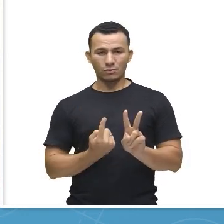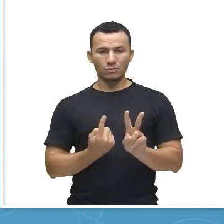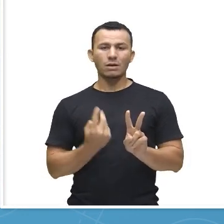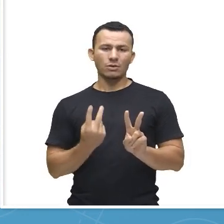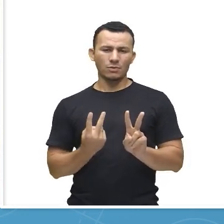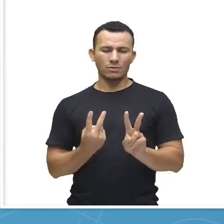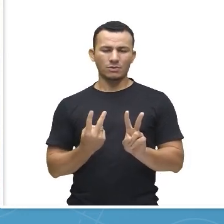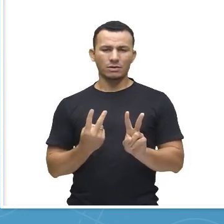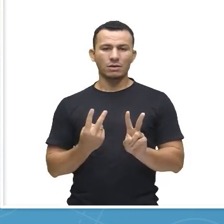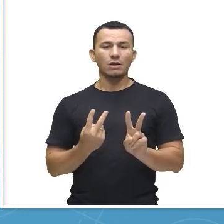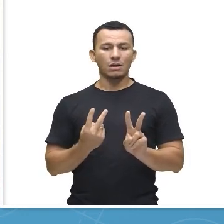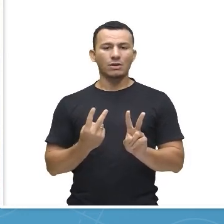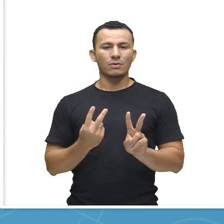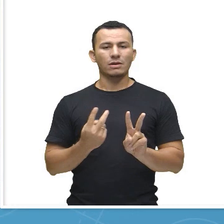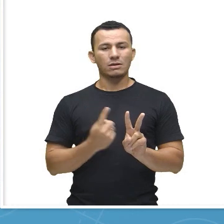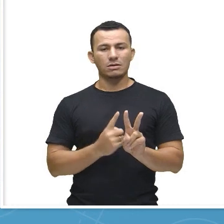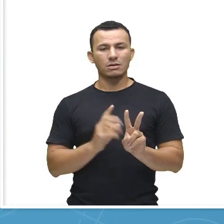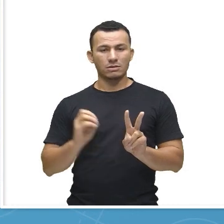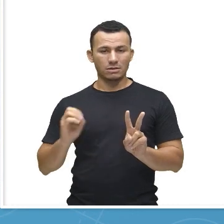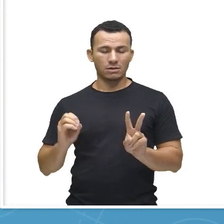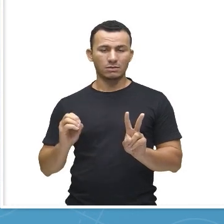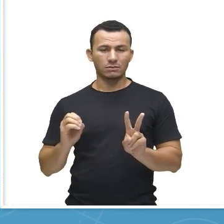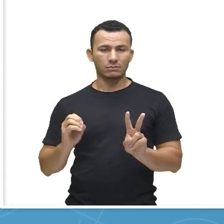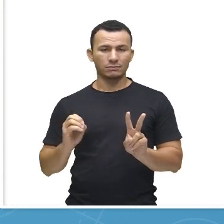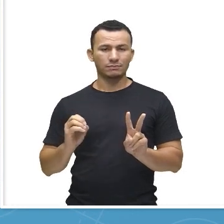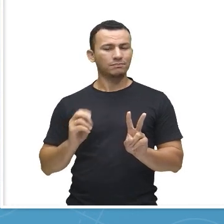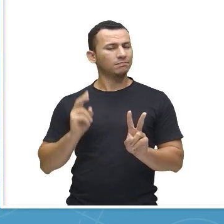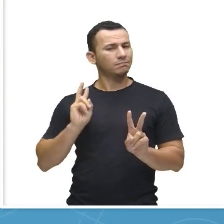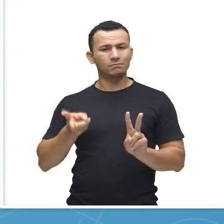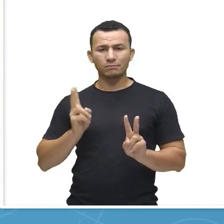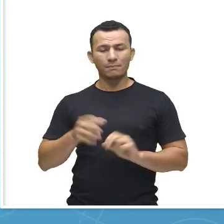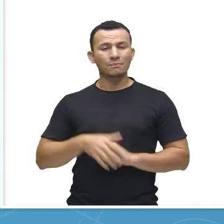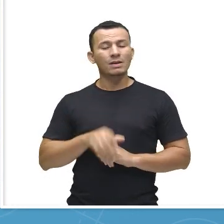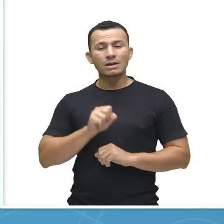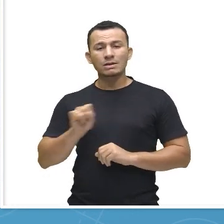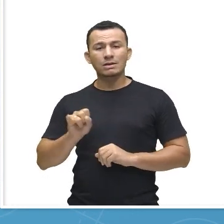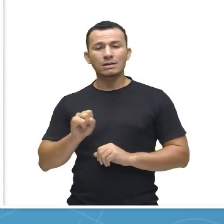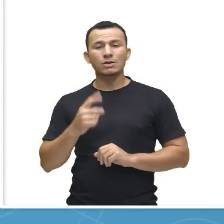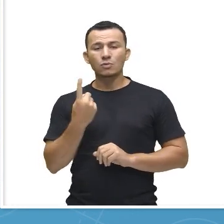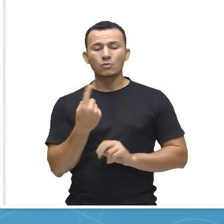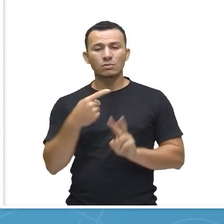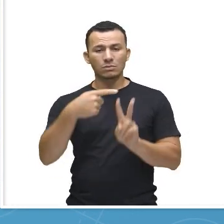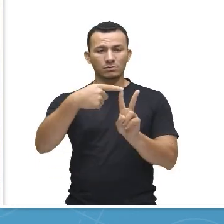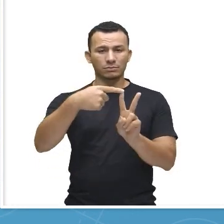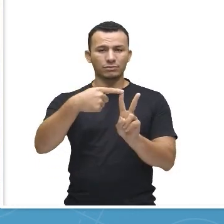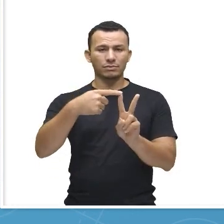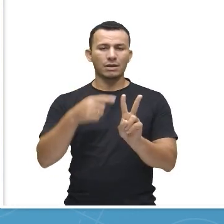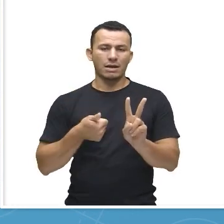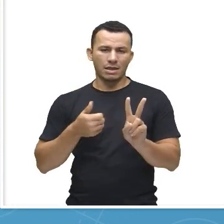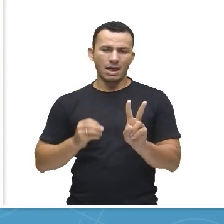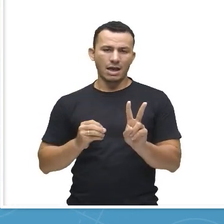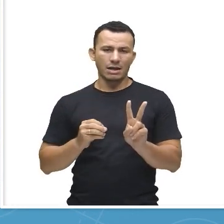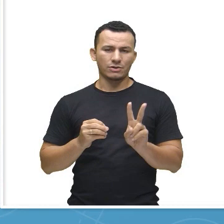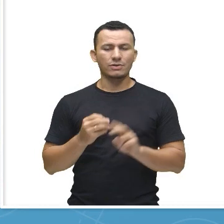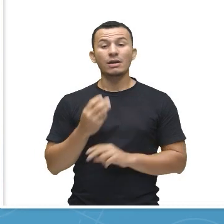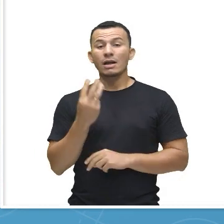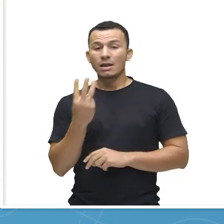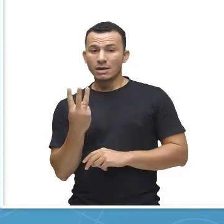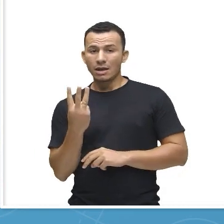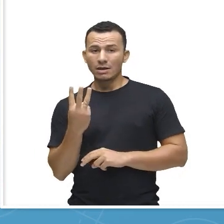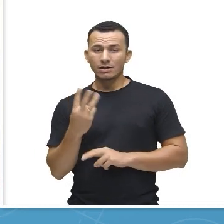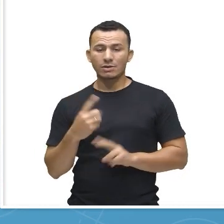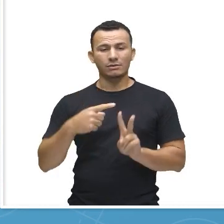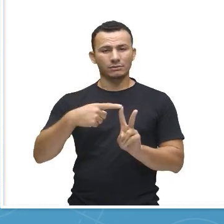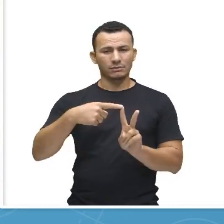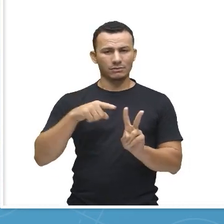aqui vai ficar sobre 100, ok? Sempre assim. Se fosse uma casa decimal, ficaria sobre 10. Se fosse três casas